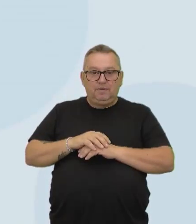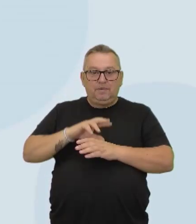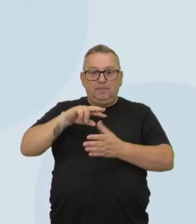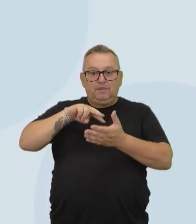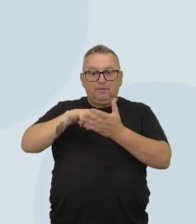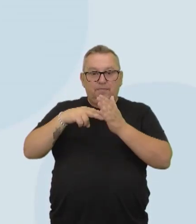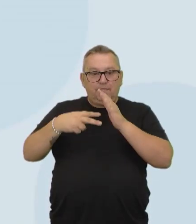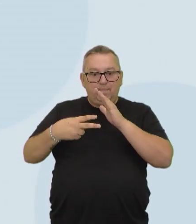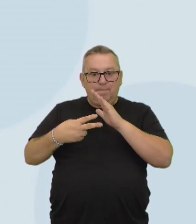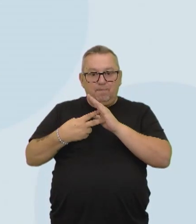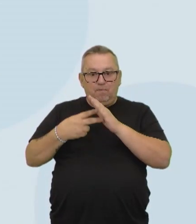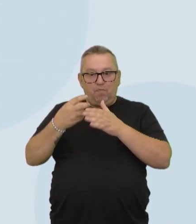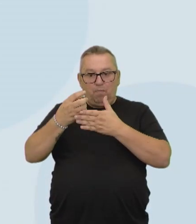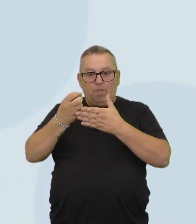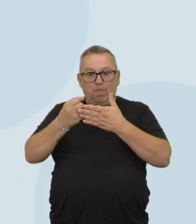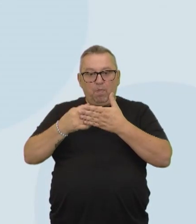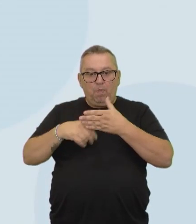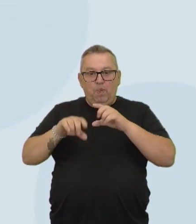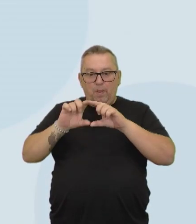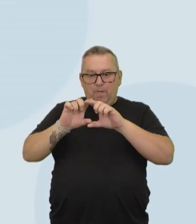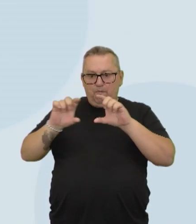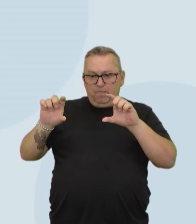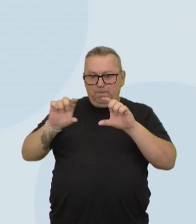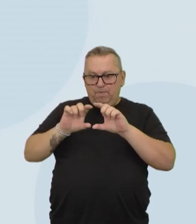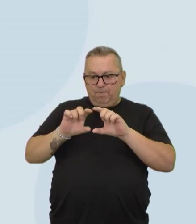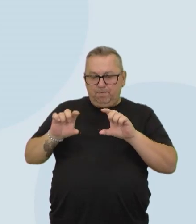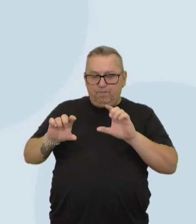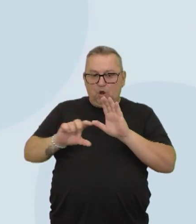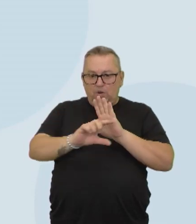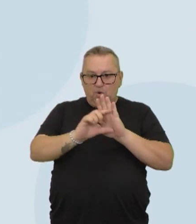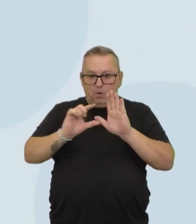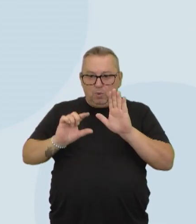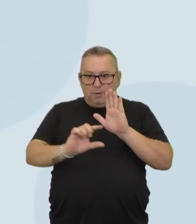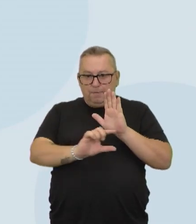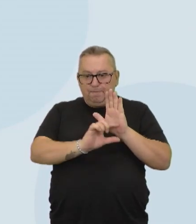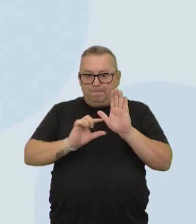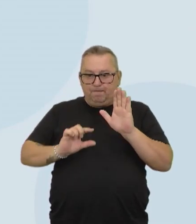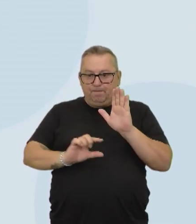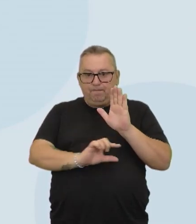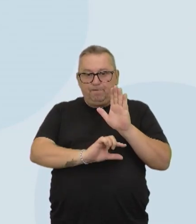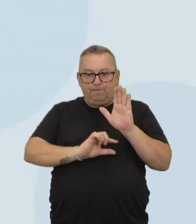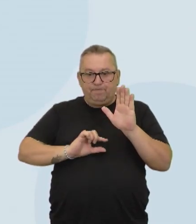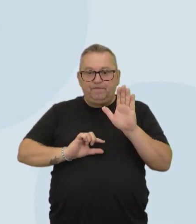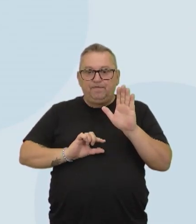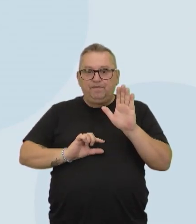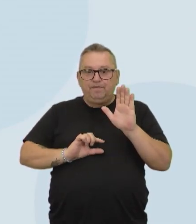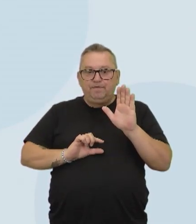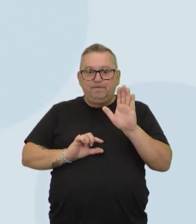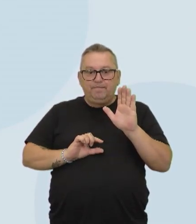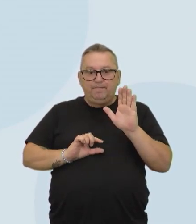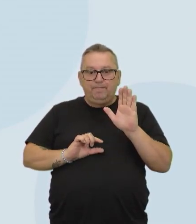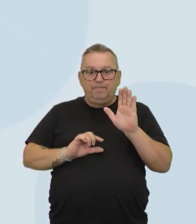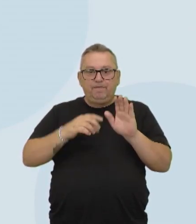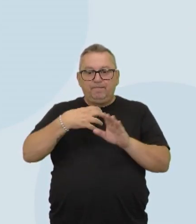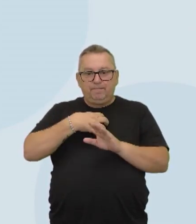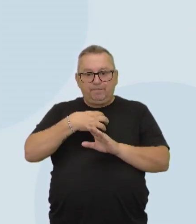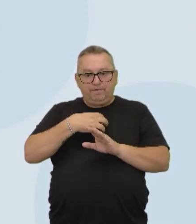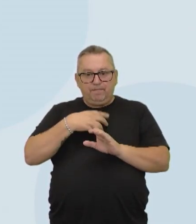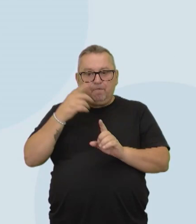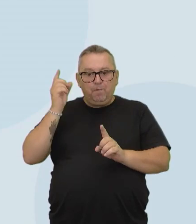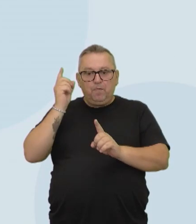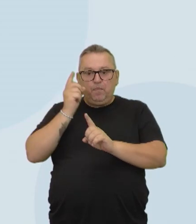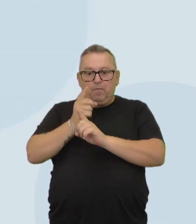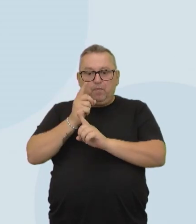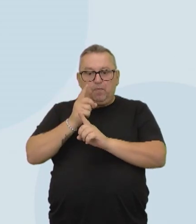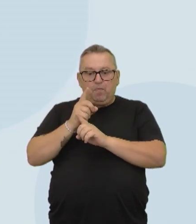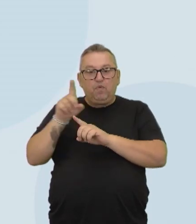inicia com a descrição do seu perfil, né, como a gente mostra aí na imagem, né? Ou seja, descrição de características